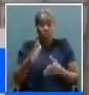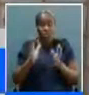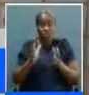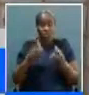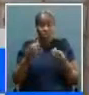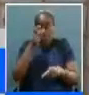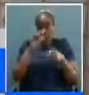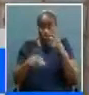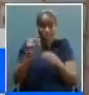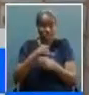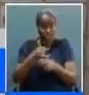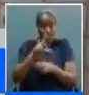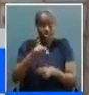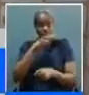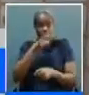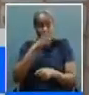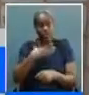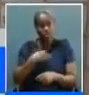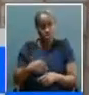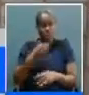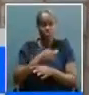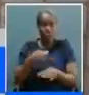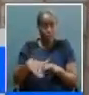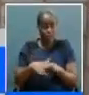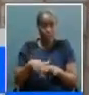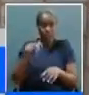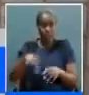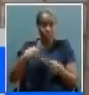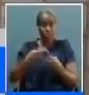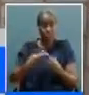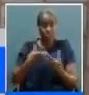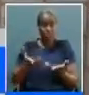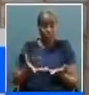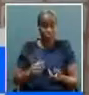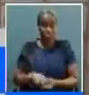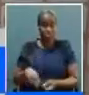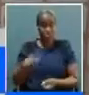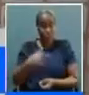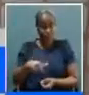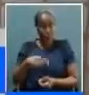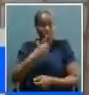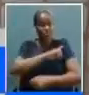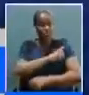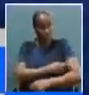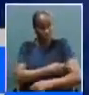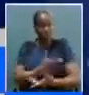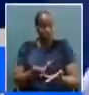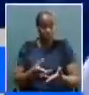também, dizer está a gostar de participar da TMC, é só não pegar, não encher de coragem, não